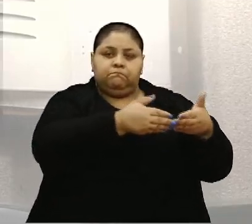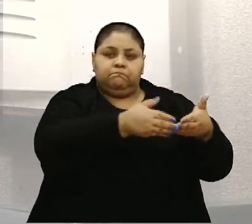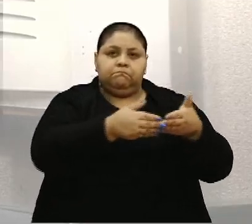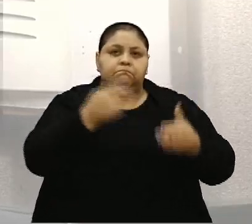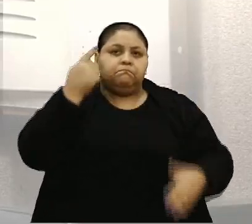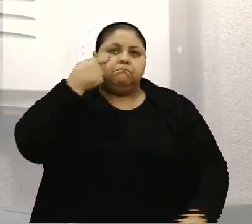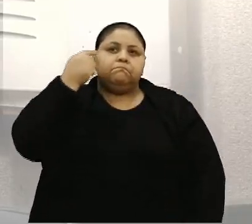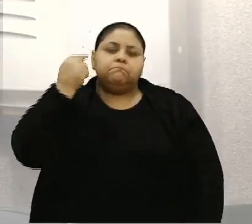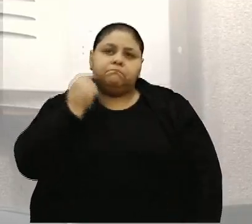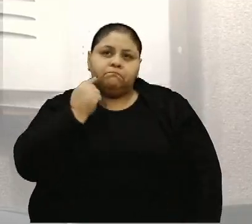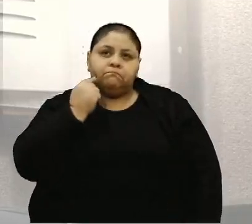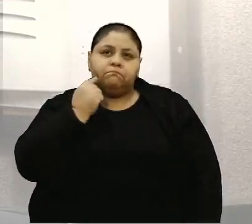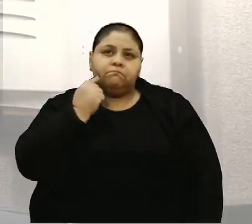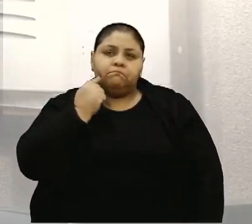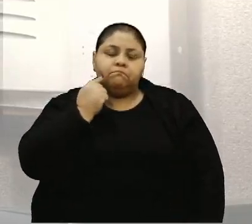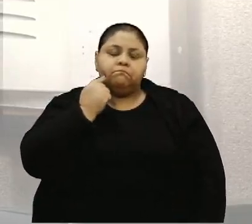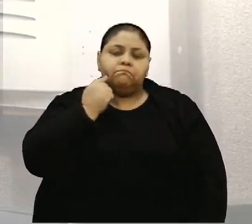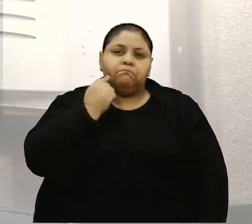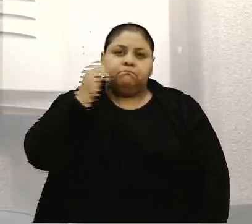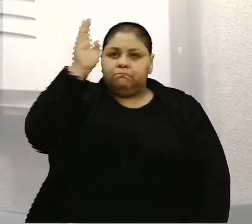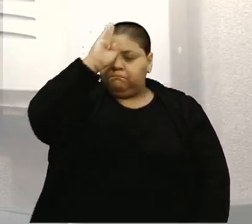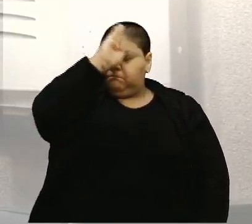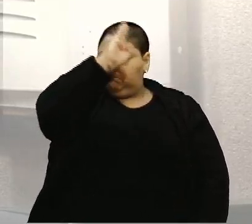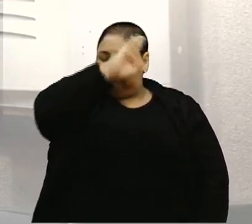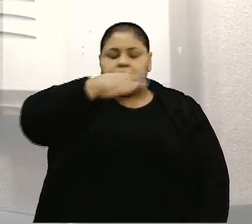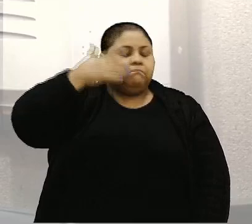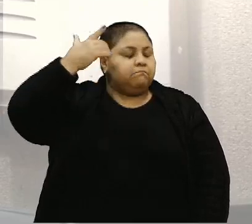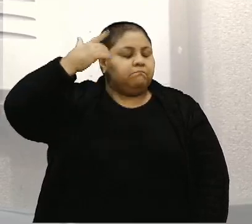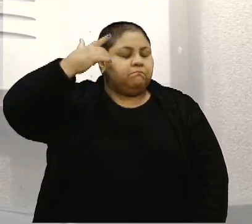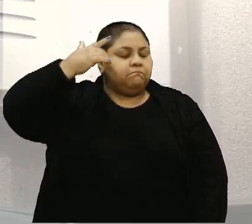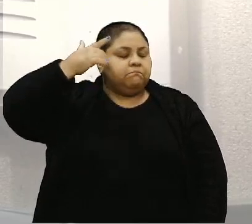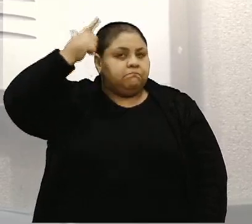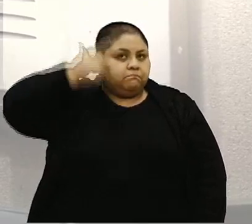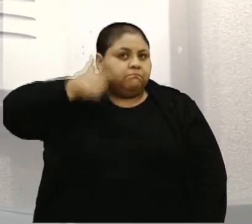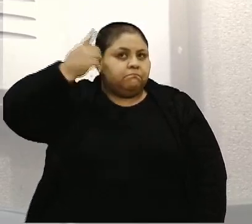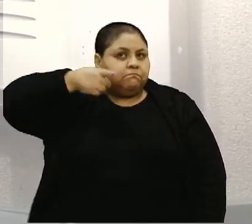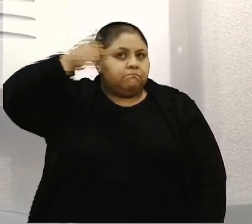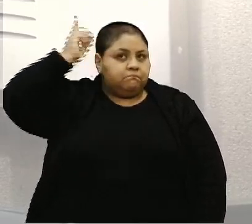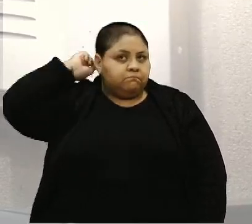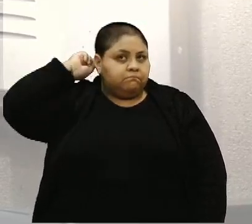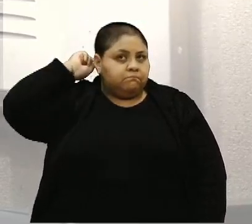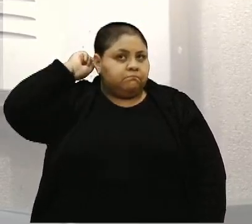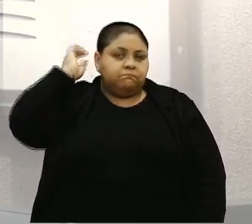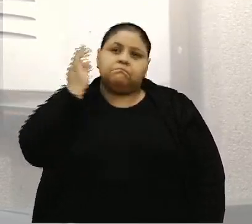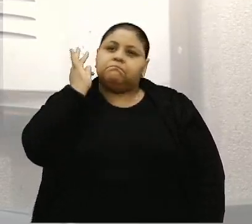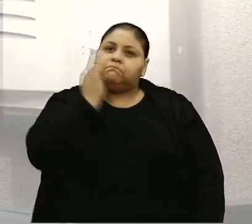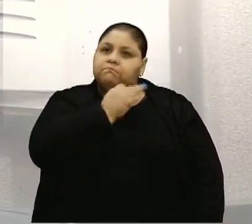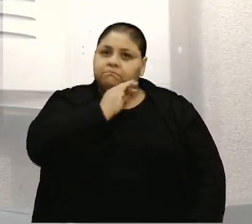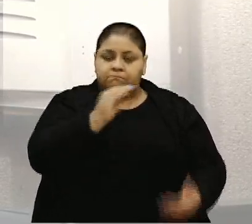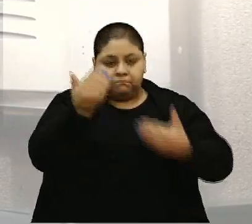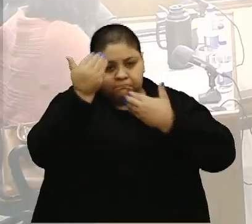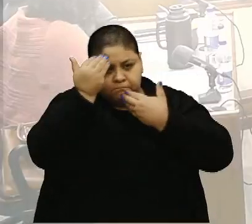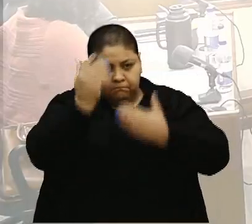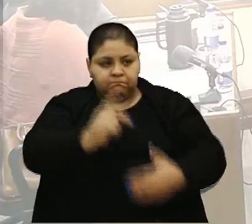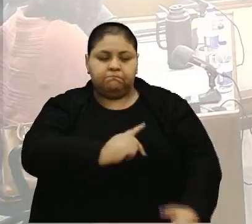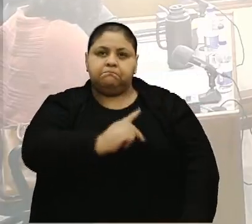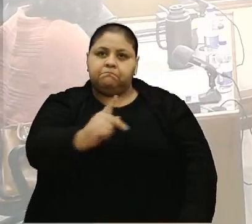Petrini, vereador Adriano Bressan, vereador Lucas Carenhato, vereador Lucas Gil e vereadora Tatiane Friis. Obrigado, presidente.